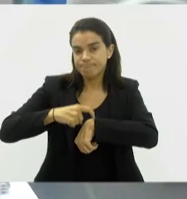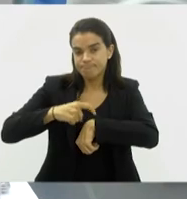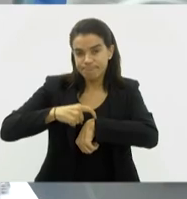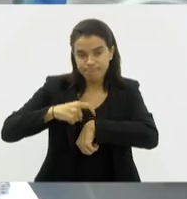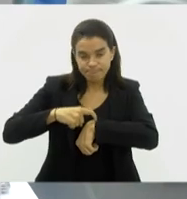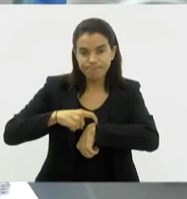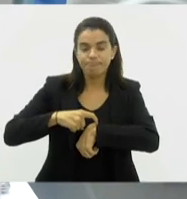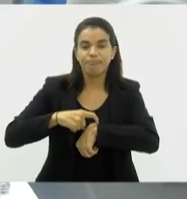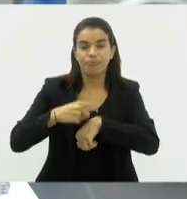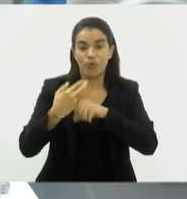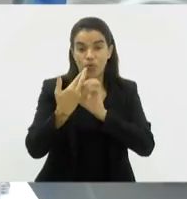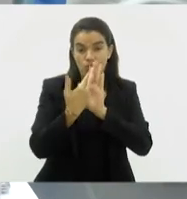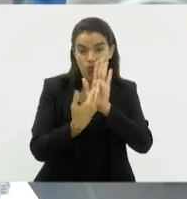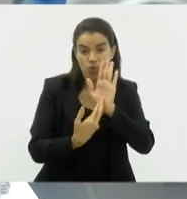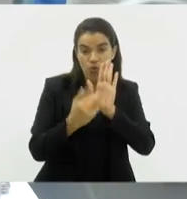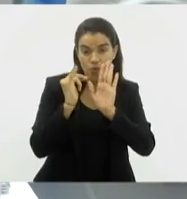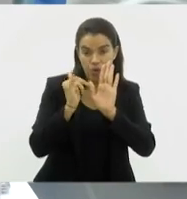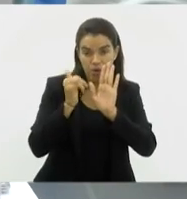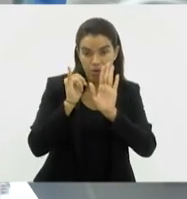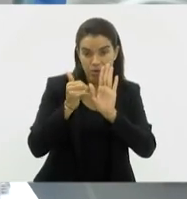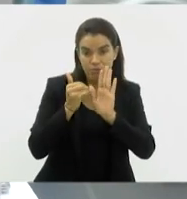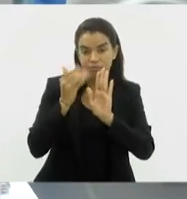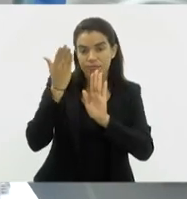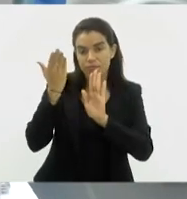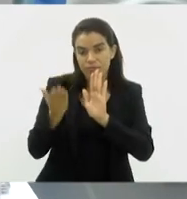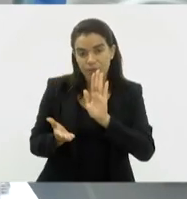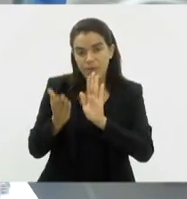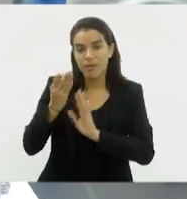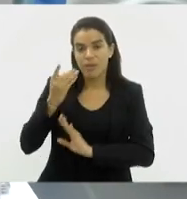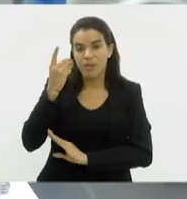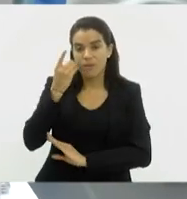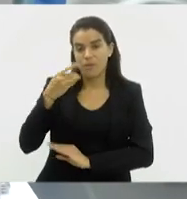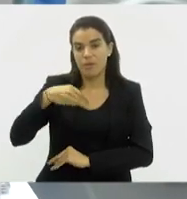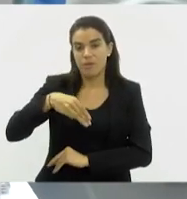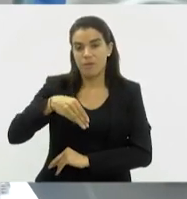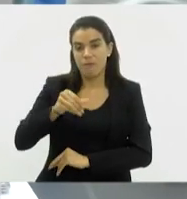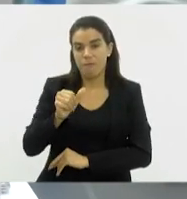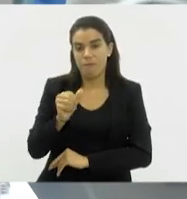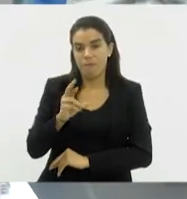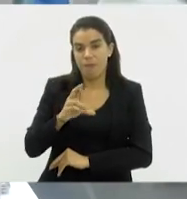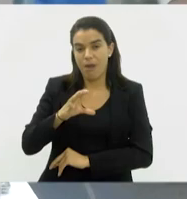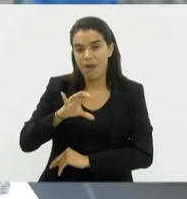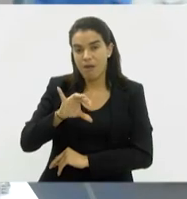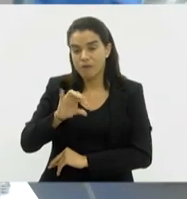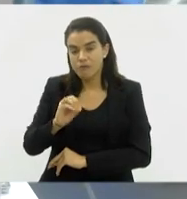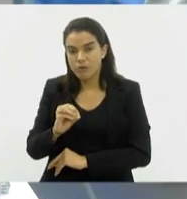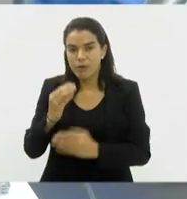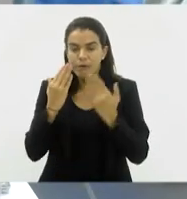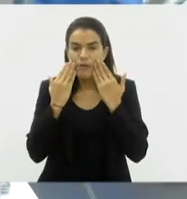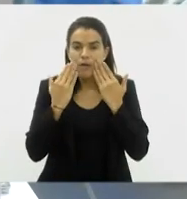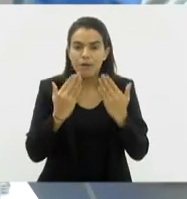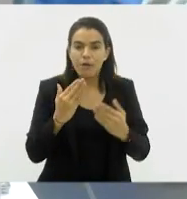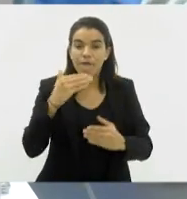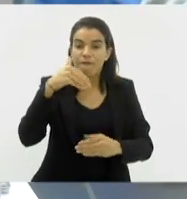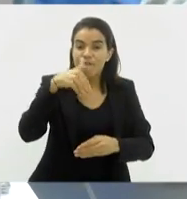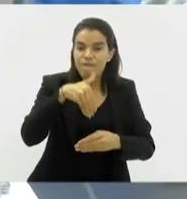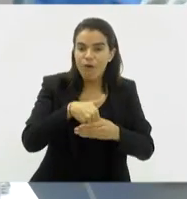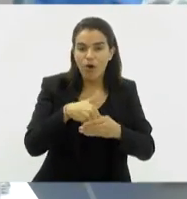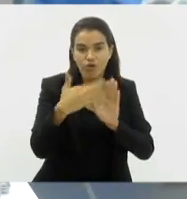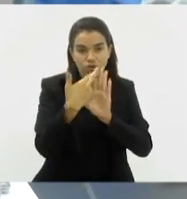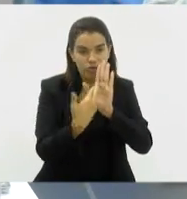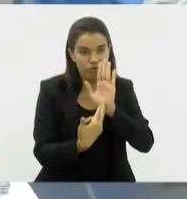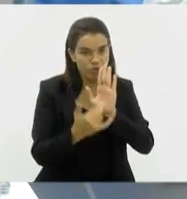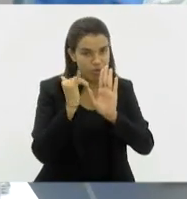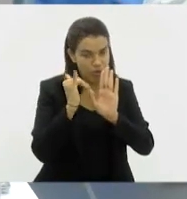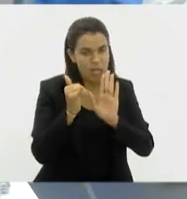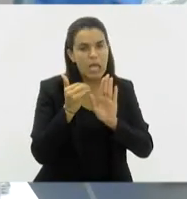que o nosso relator excelentíssimo Deputado Márcio Gualberto apresentou o voto do relator ele fez